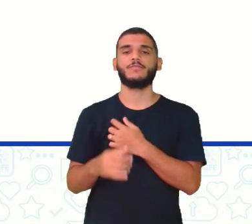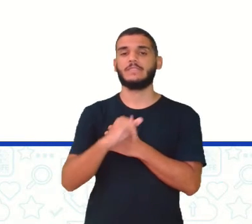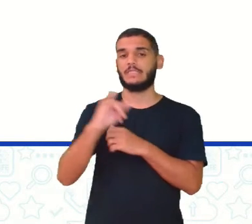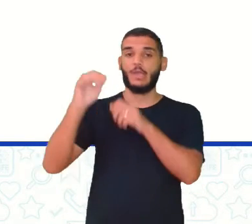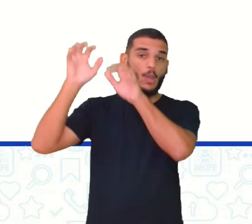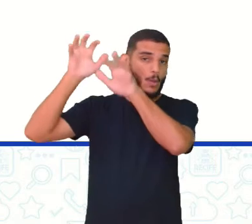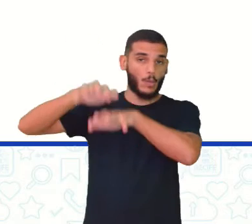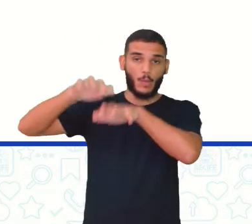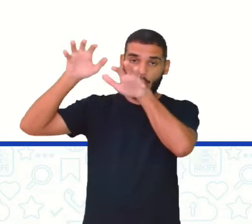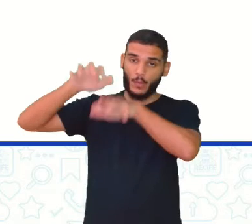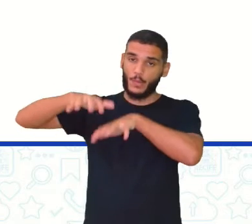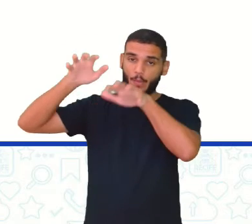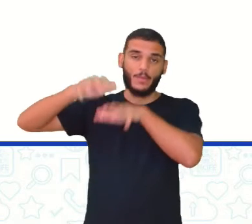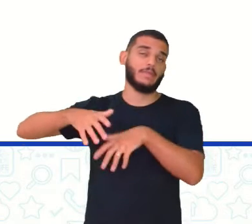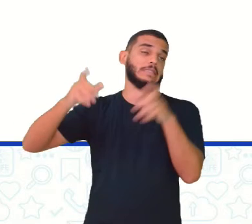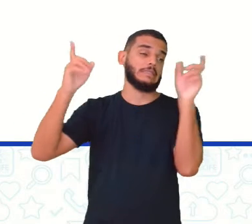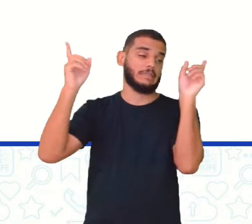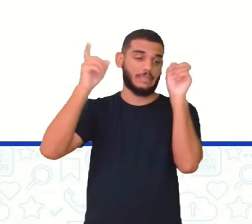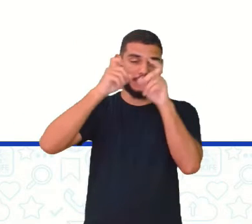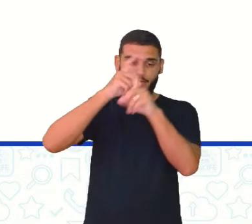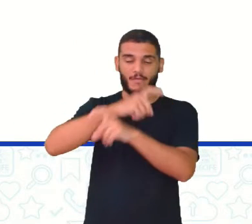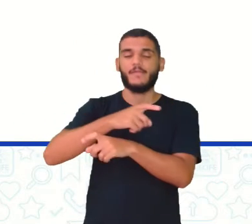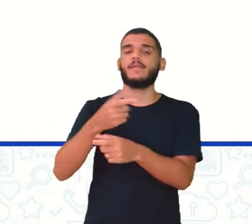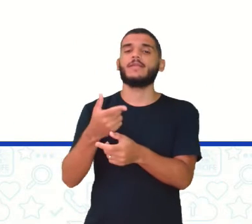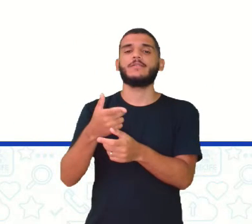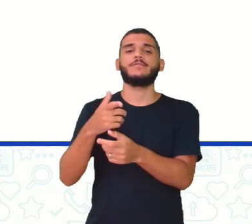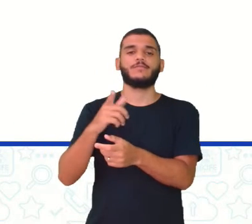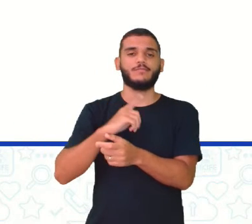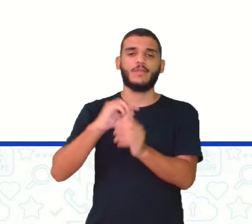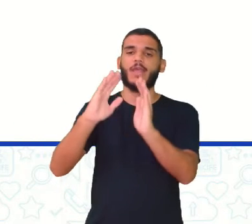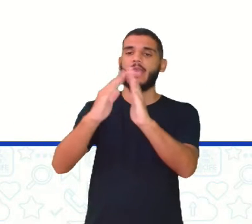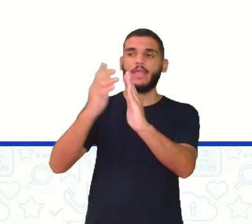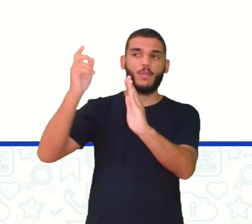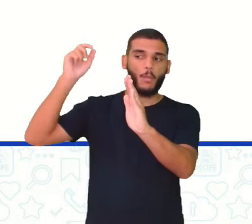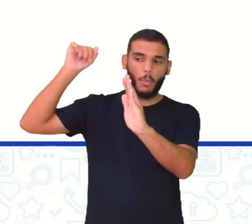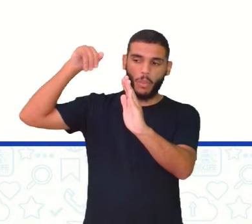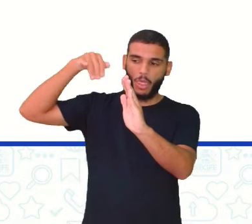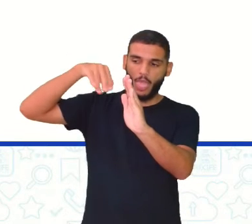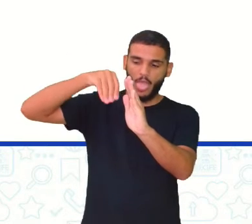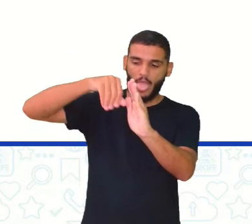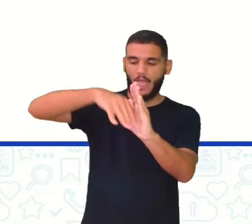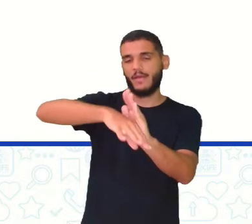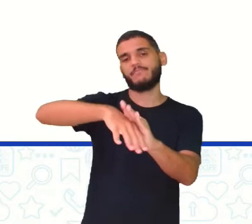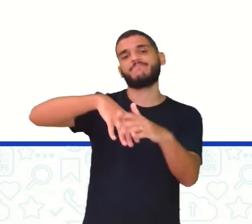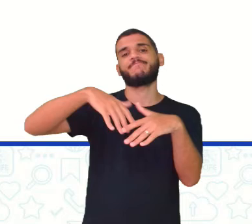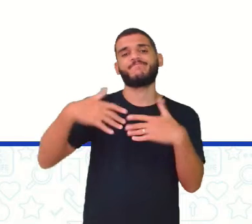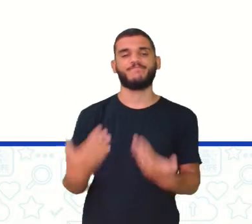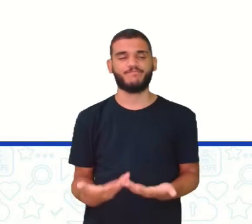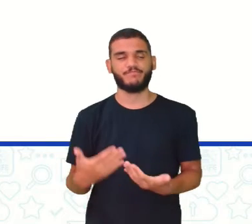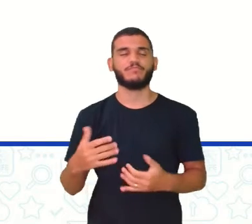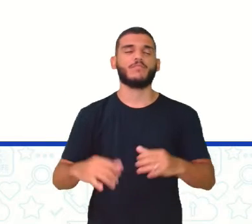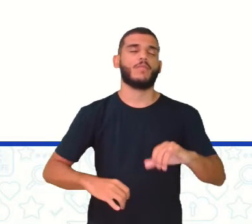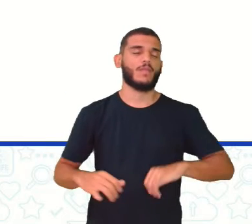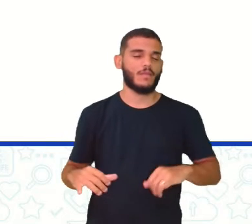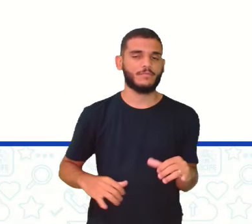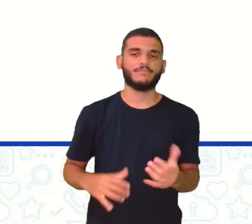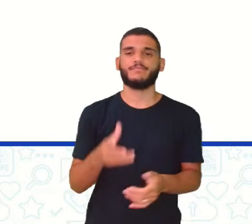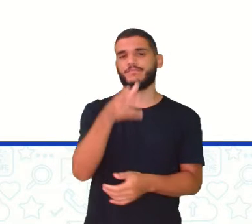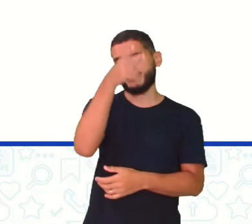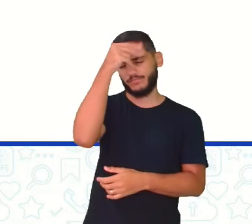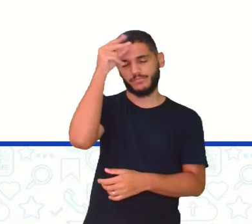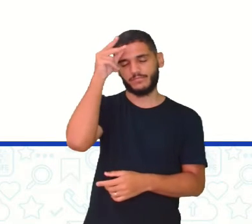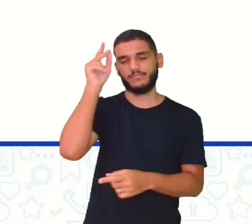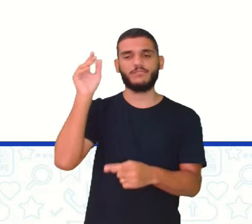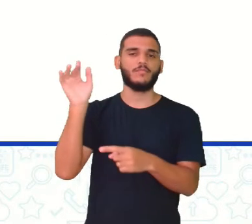chuvas torrenciais nas grandes cidades, ficam ali à mercê, né? Do que o governo pode fazer, prefeituras. Se